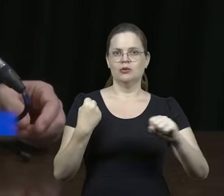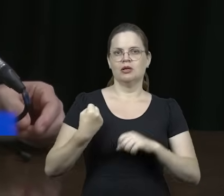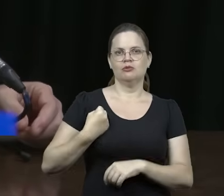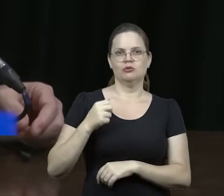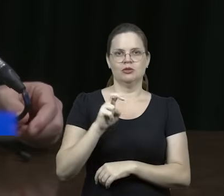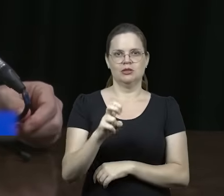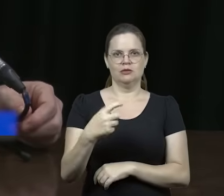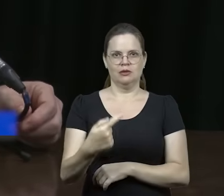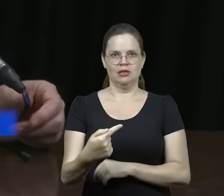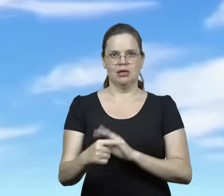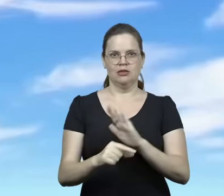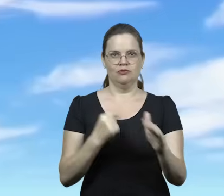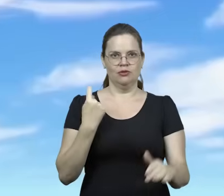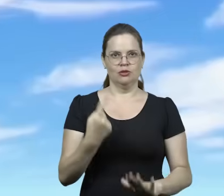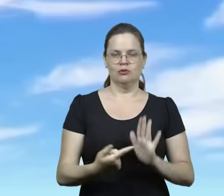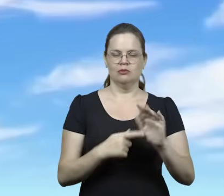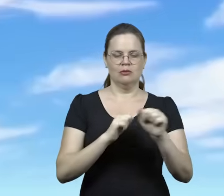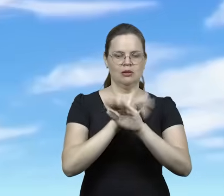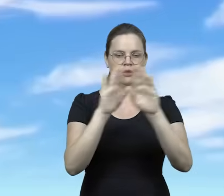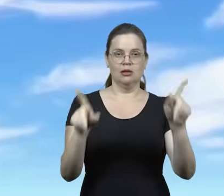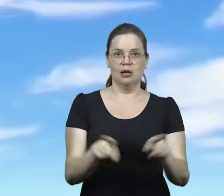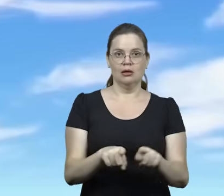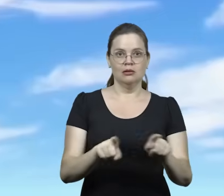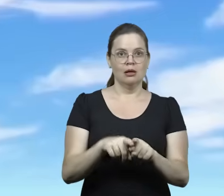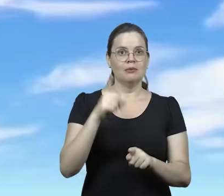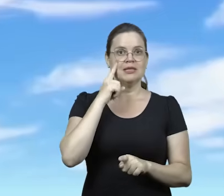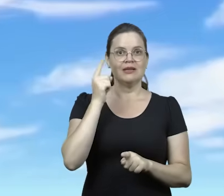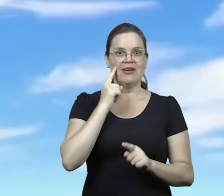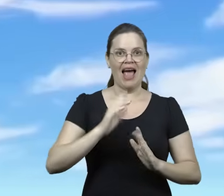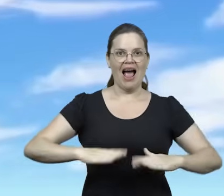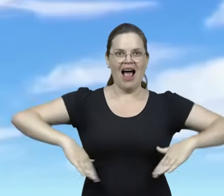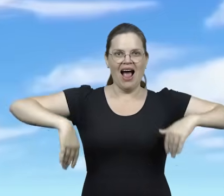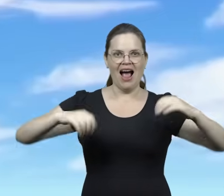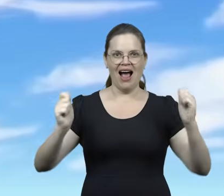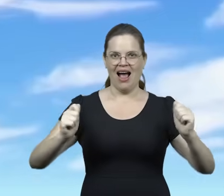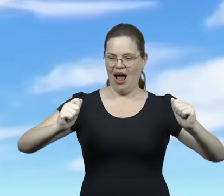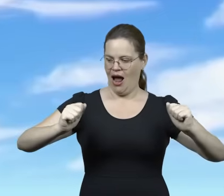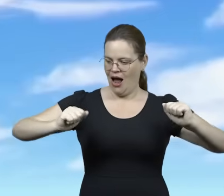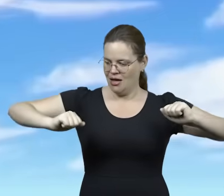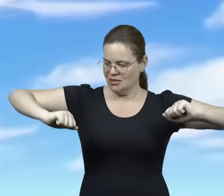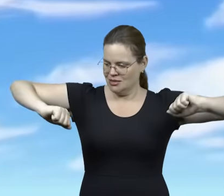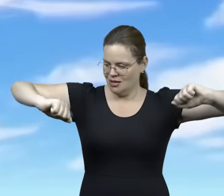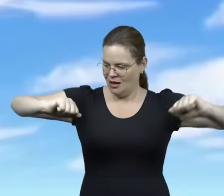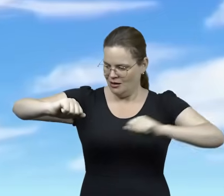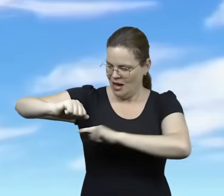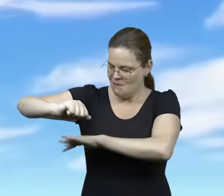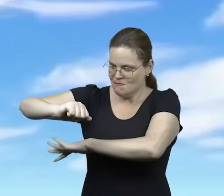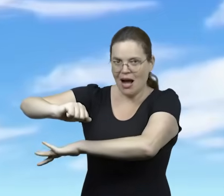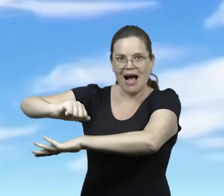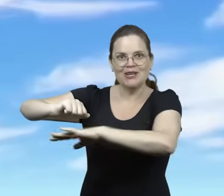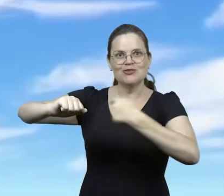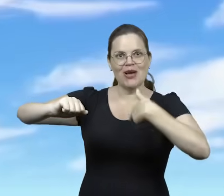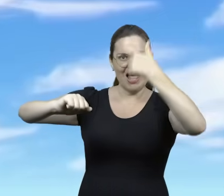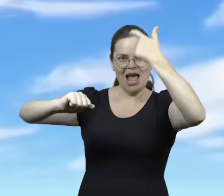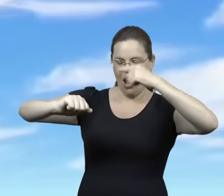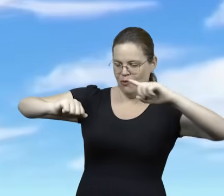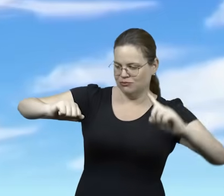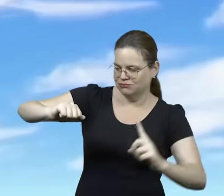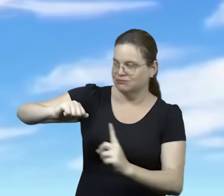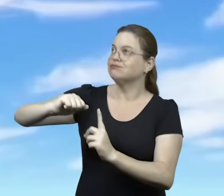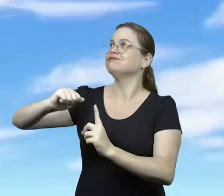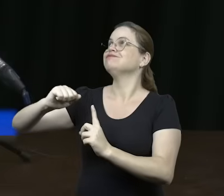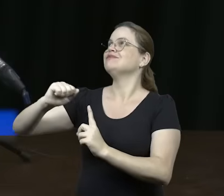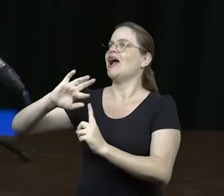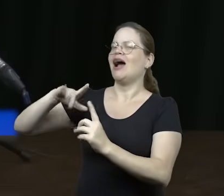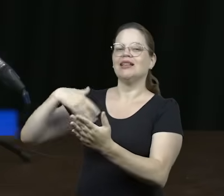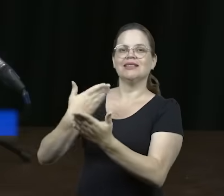1, ele diz isso também: à sombra das tuas asas me abrigo até que passem as